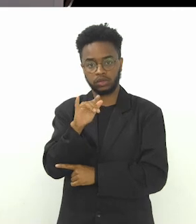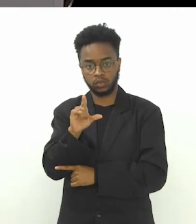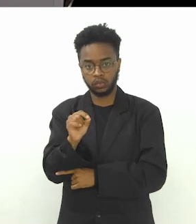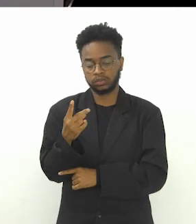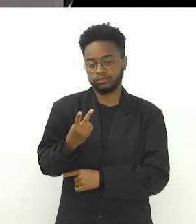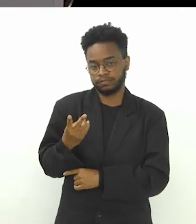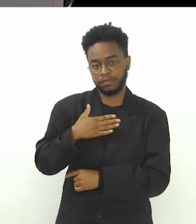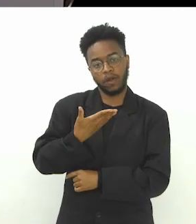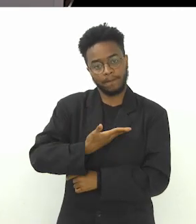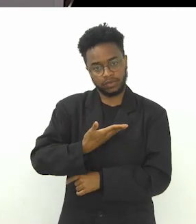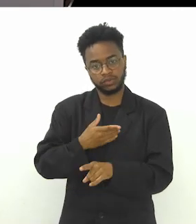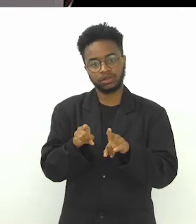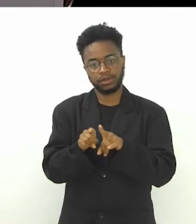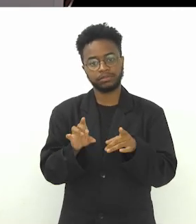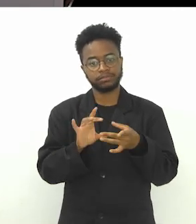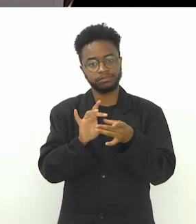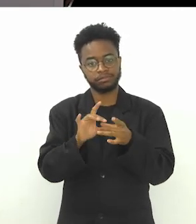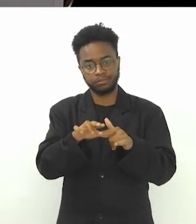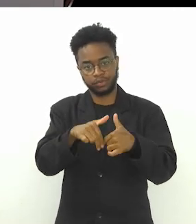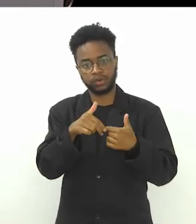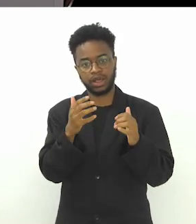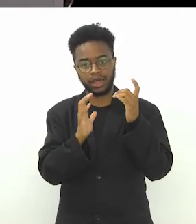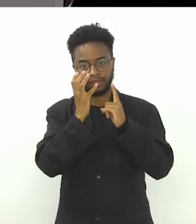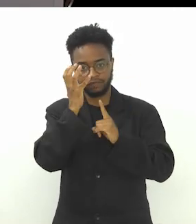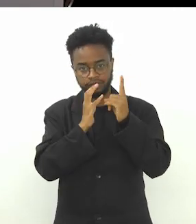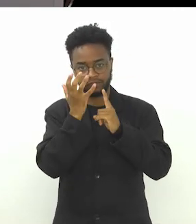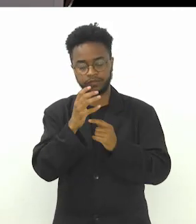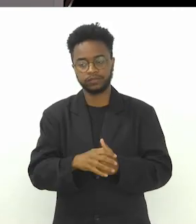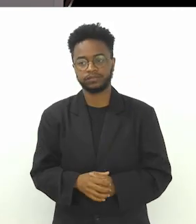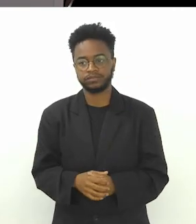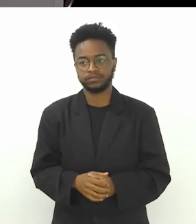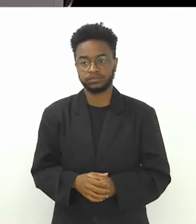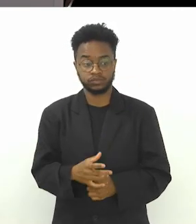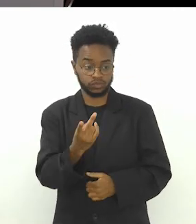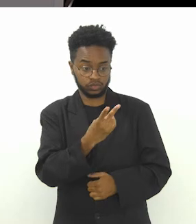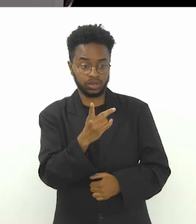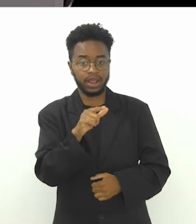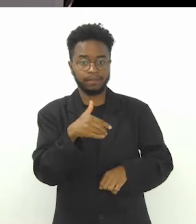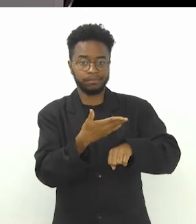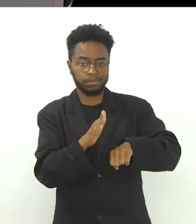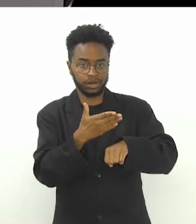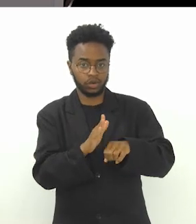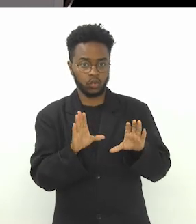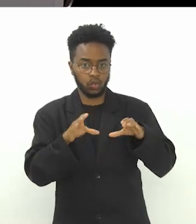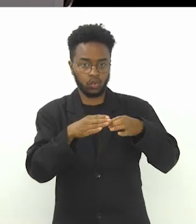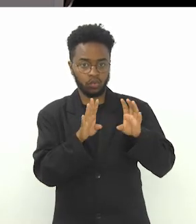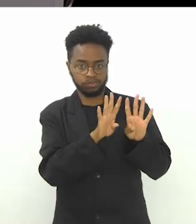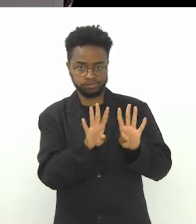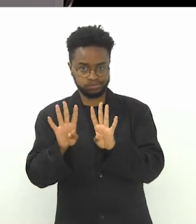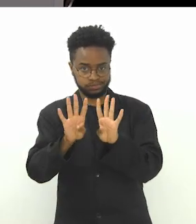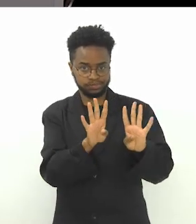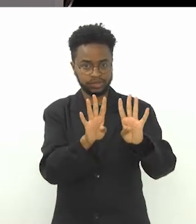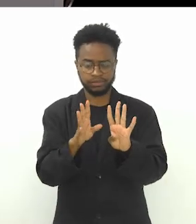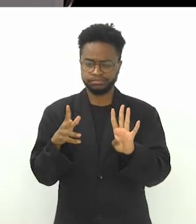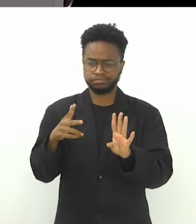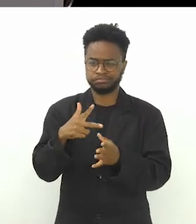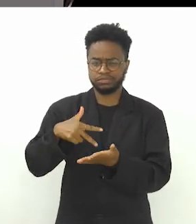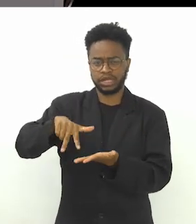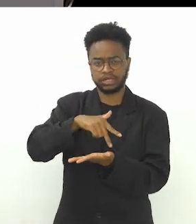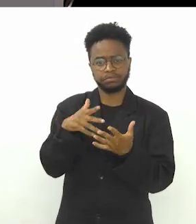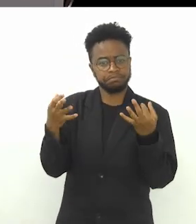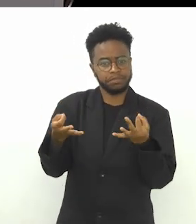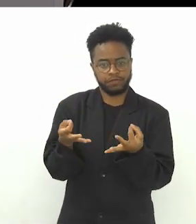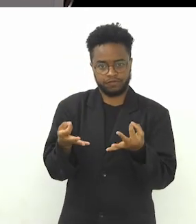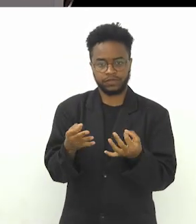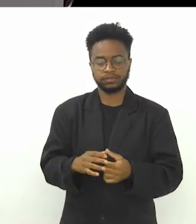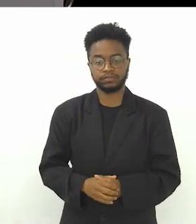que eu consegui, que o carnaval me deu. Priscila e Rodrigo são os coreógrafos da comissão de frente. Fantásticos.